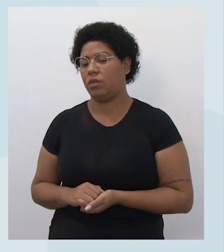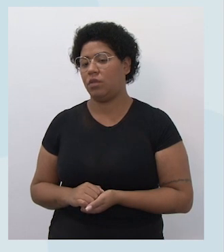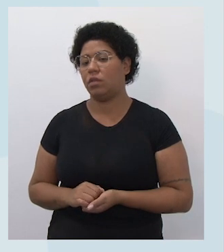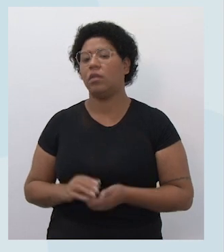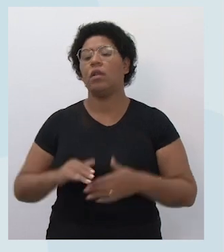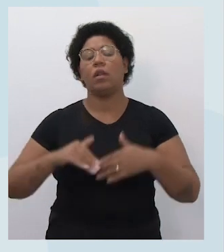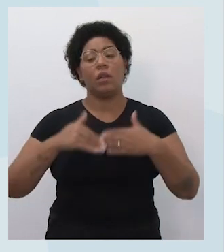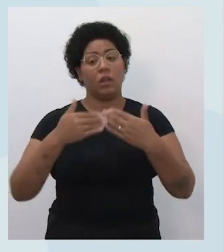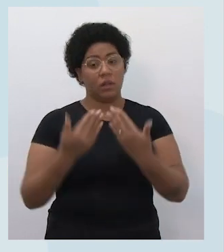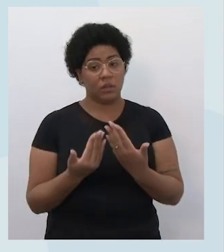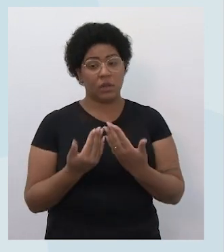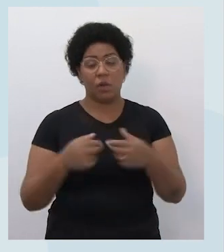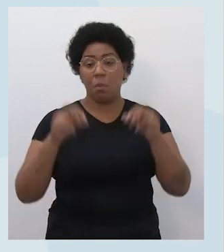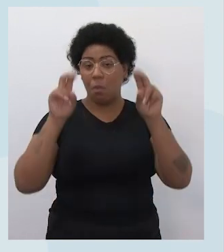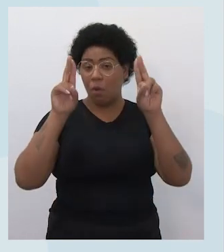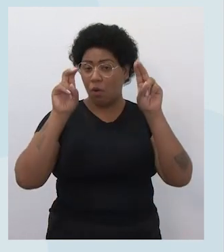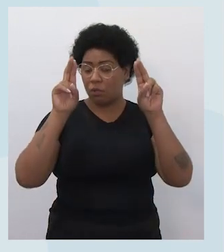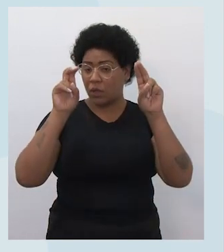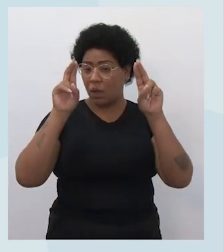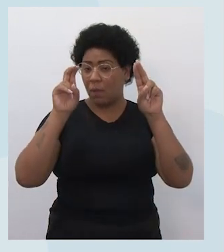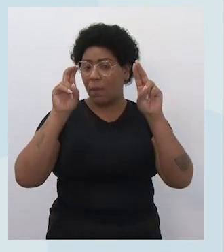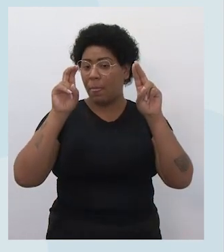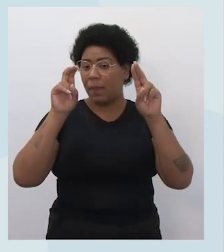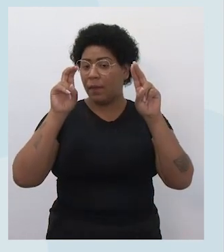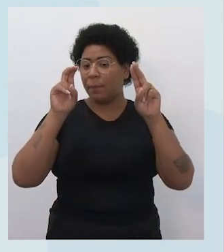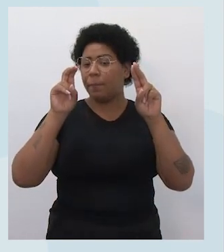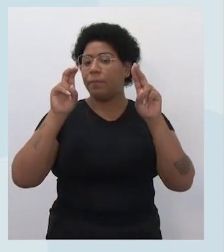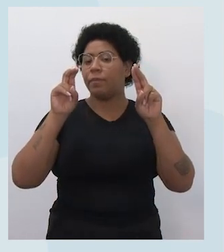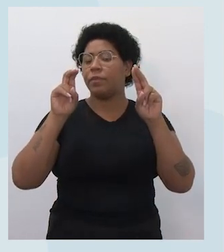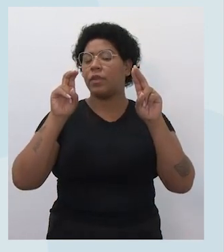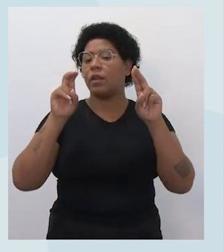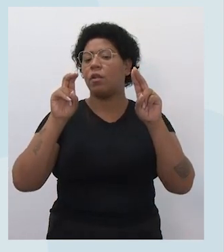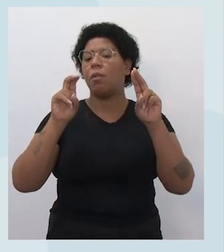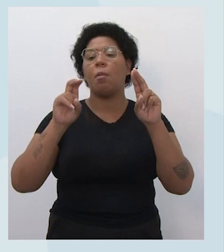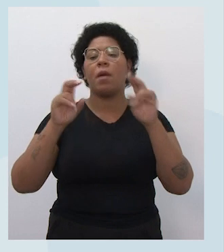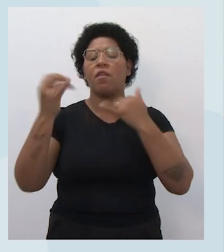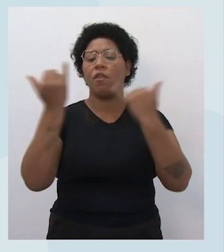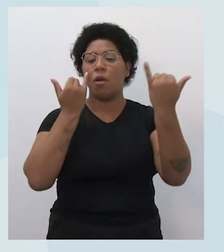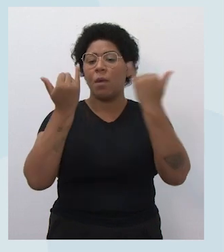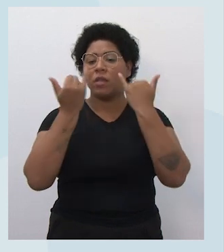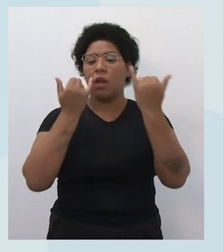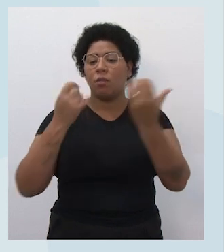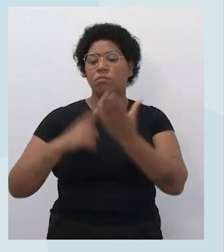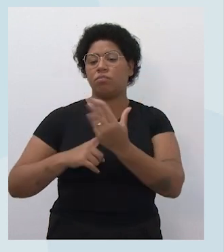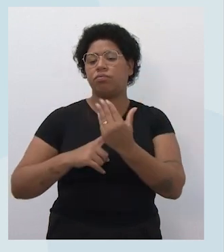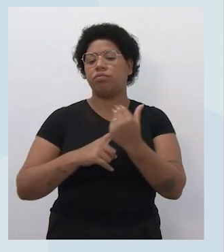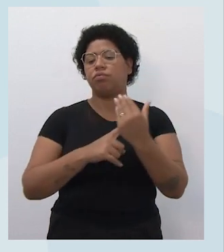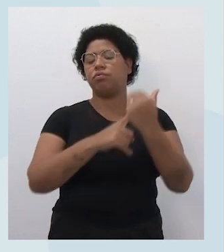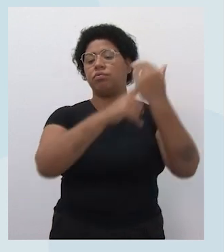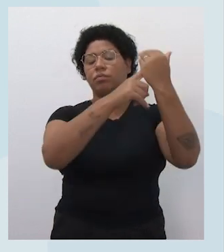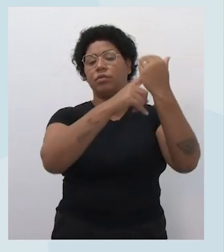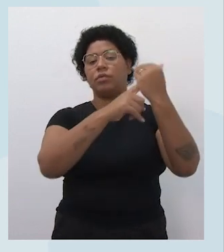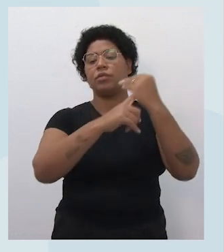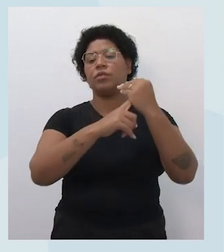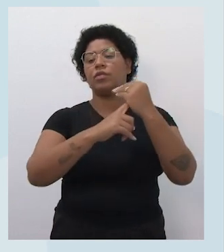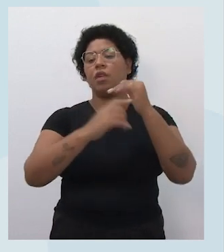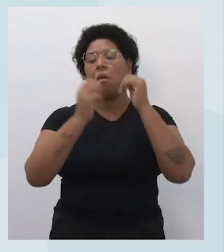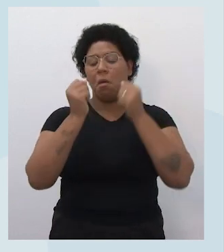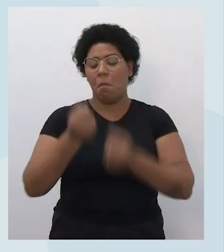Então, como produto final, nós propomos a produção de uma campanha digital para divulgar a pluralidade cultural